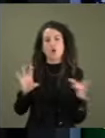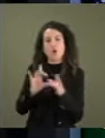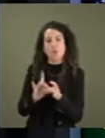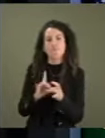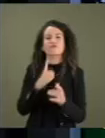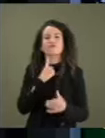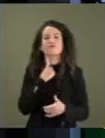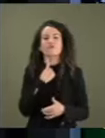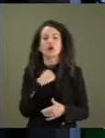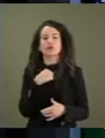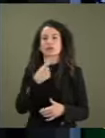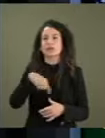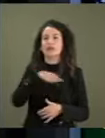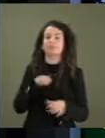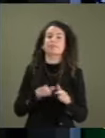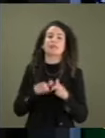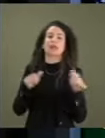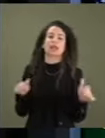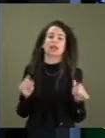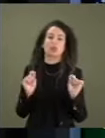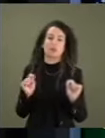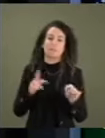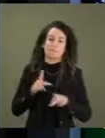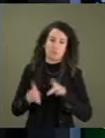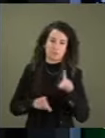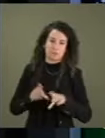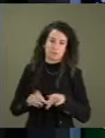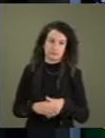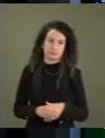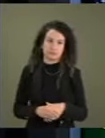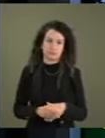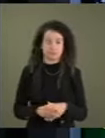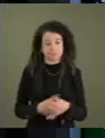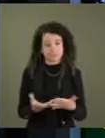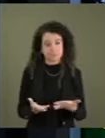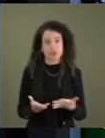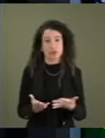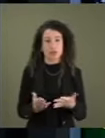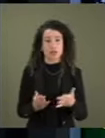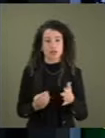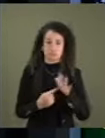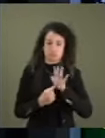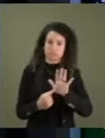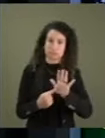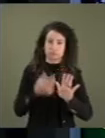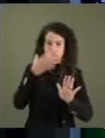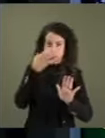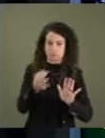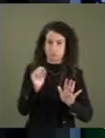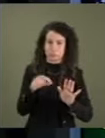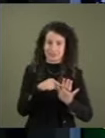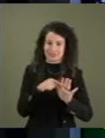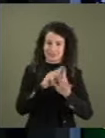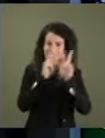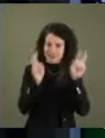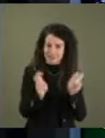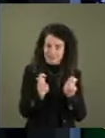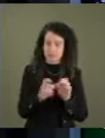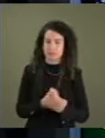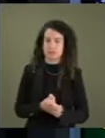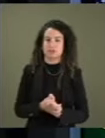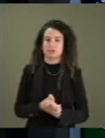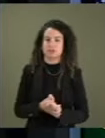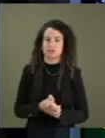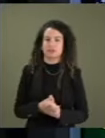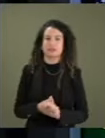da grande maioria da nossa população. Cabe ressaltar que nessa matéria está mais